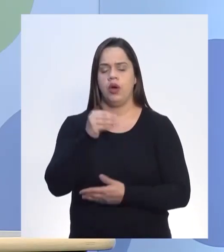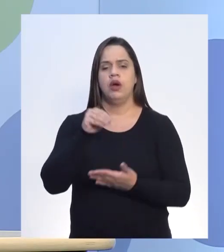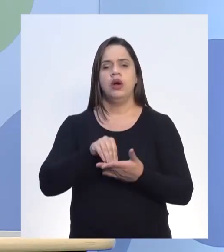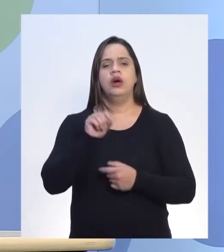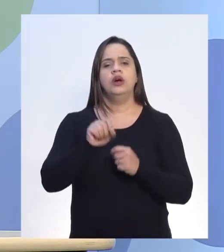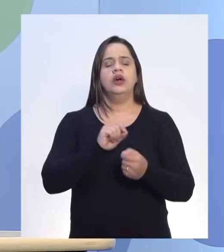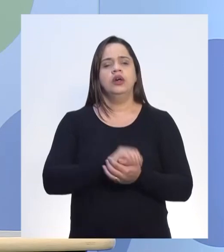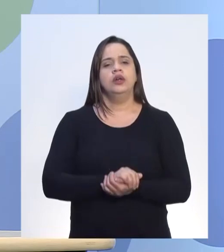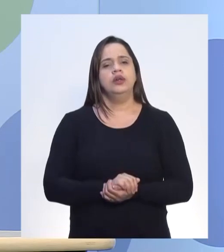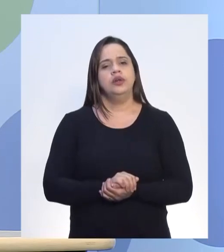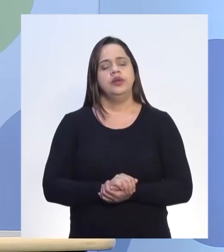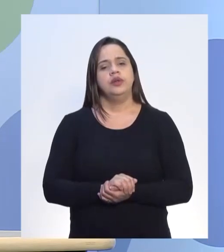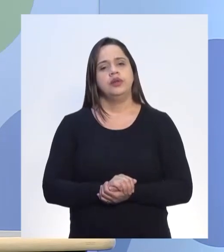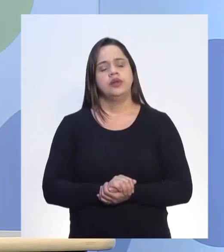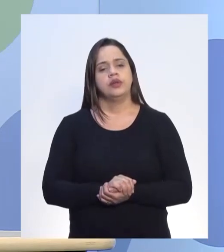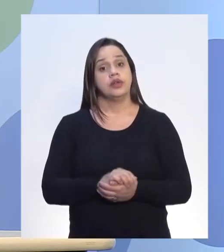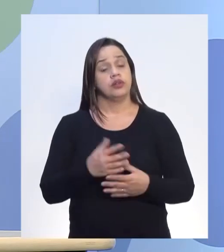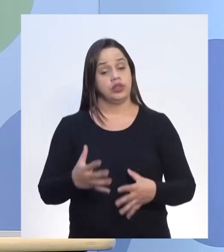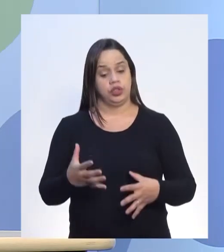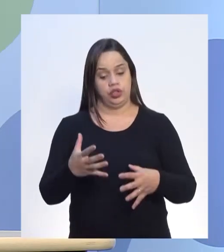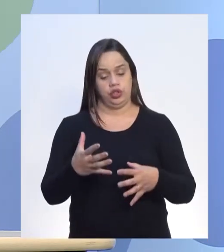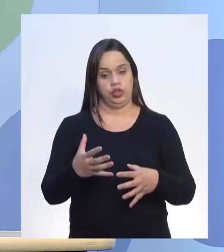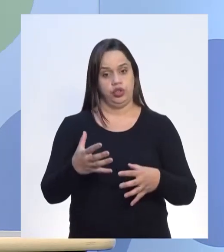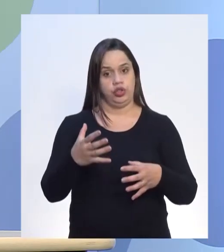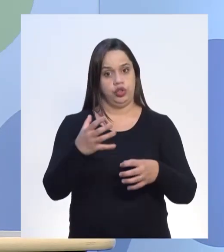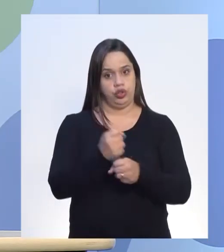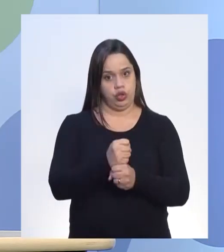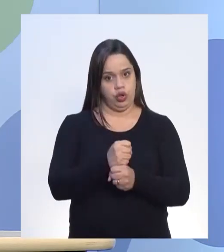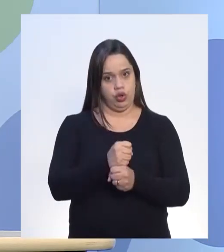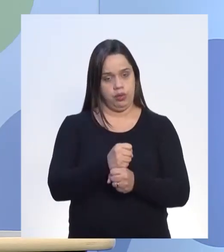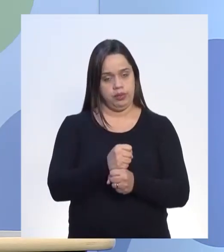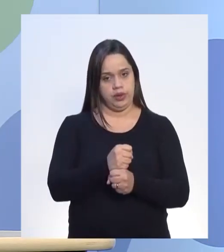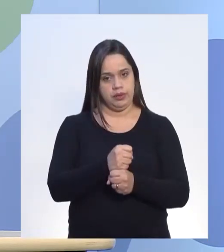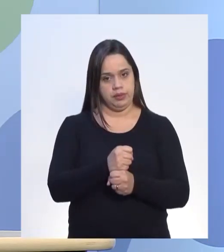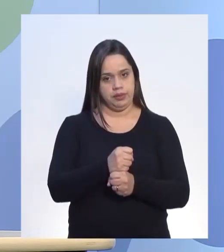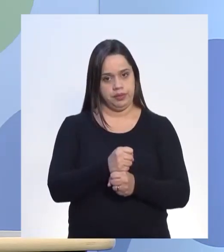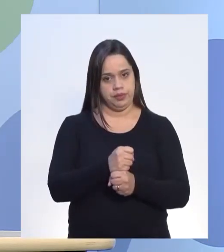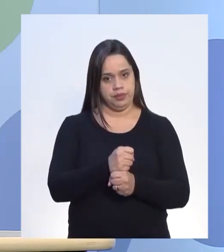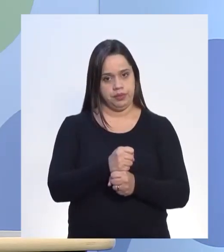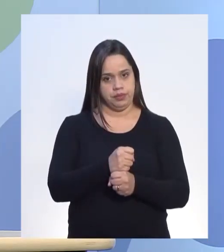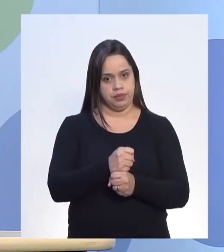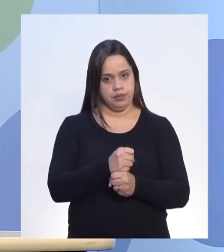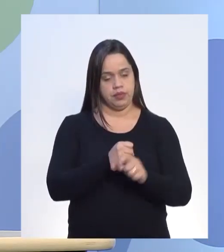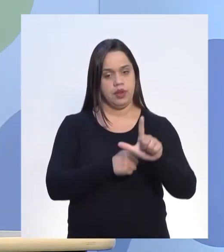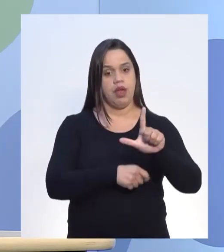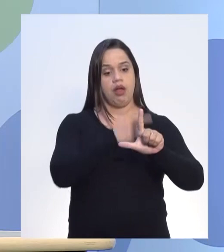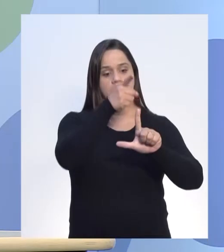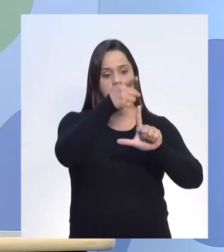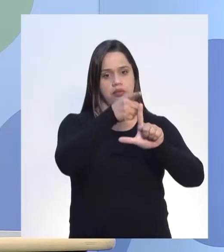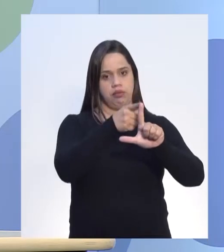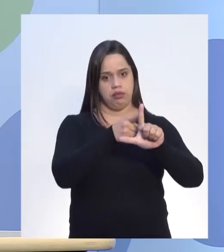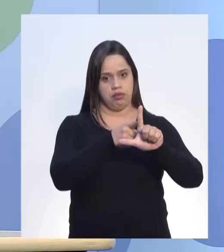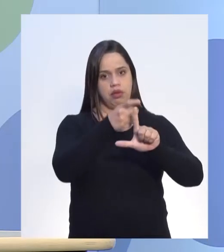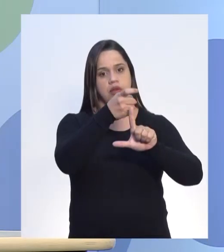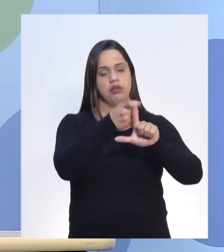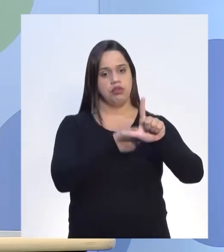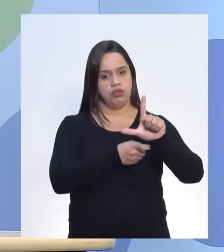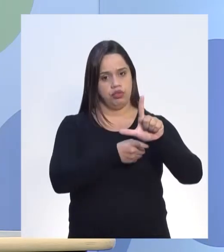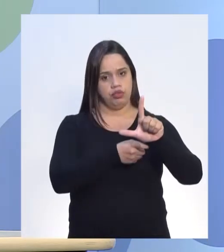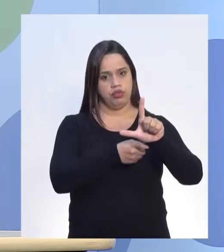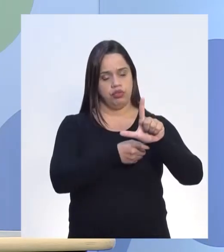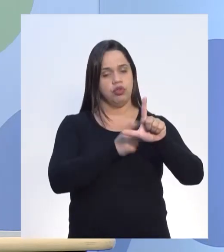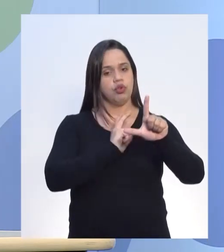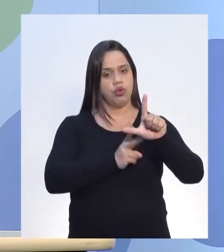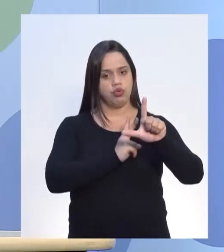que quando você soma na vertical continua x, né? Na altura, e na horizontal